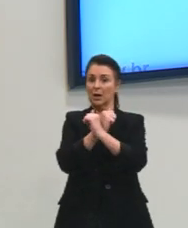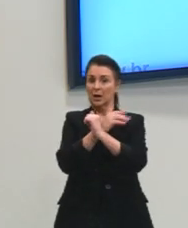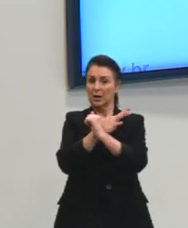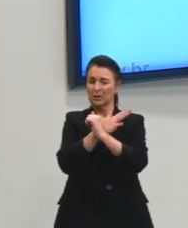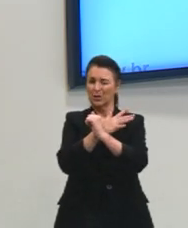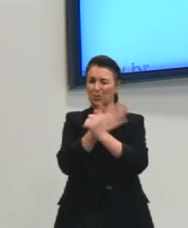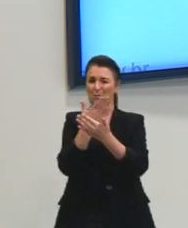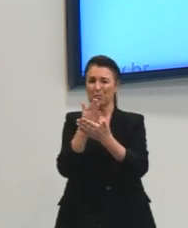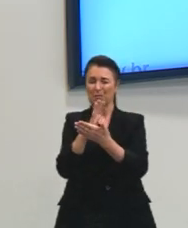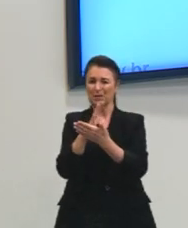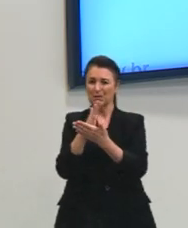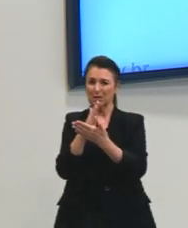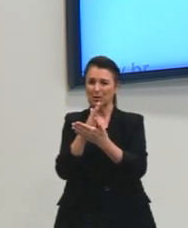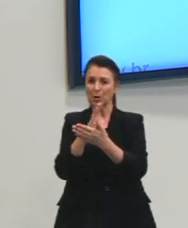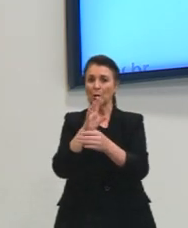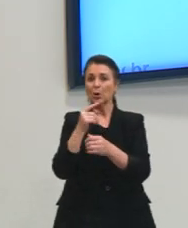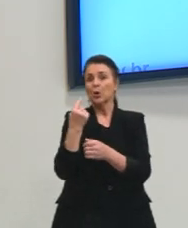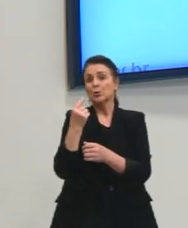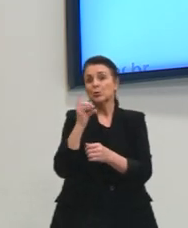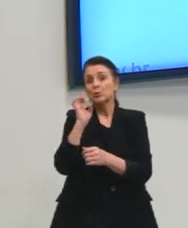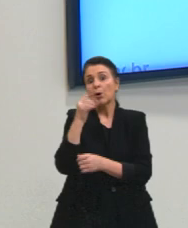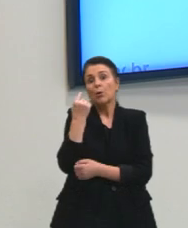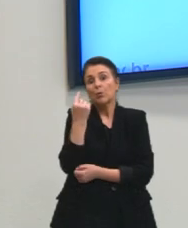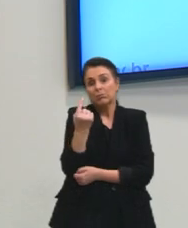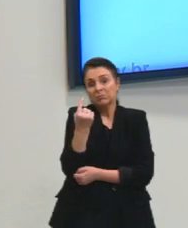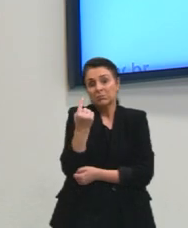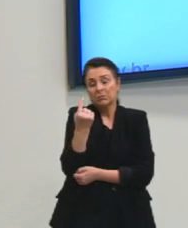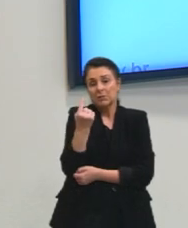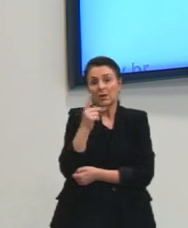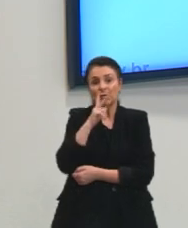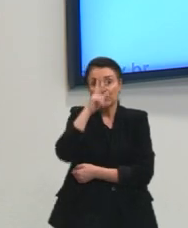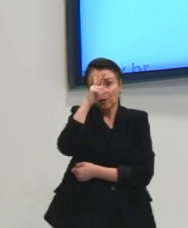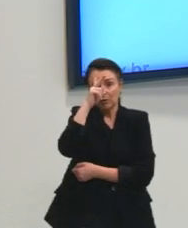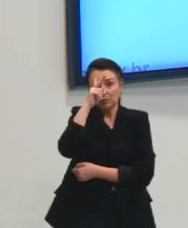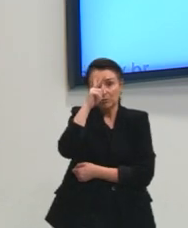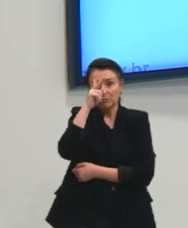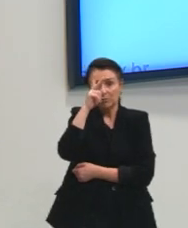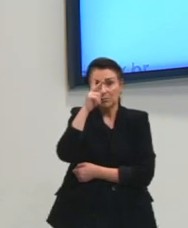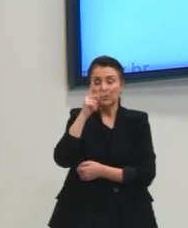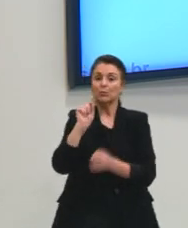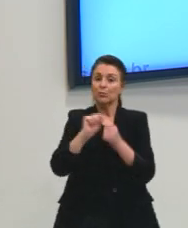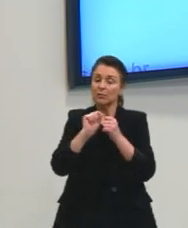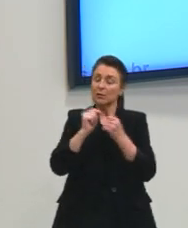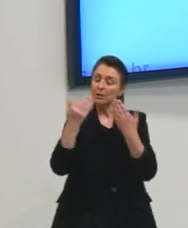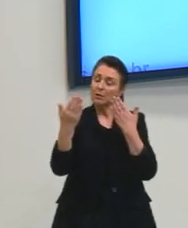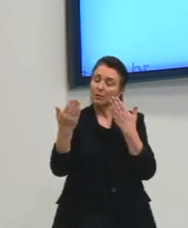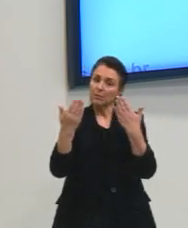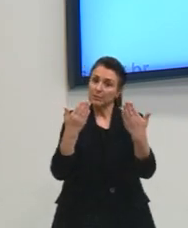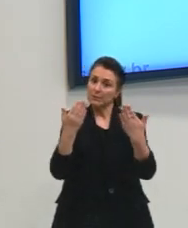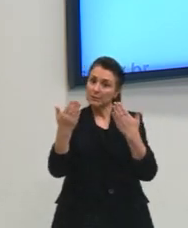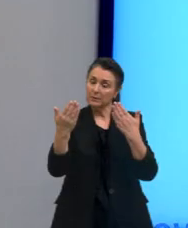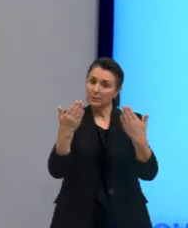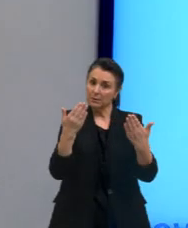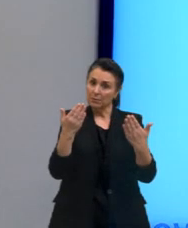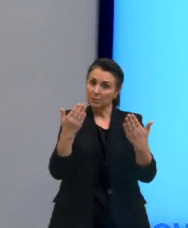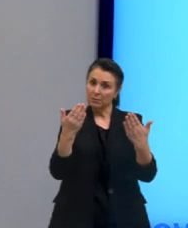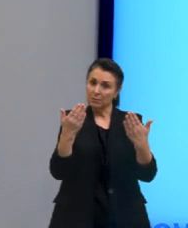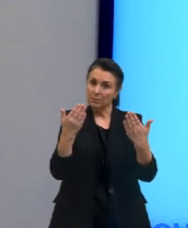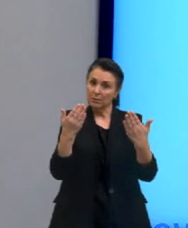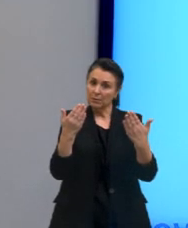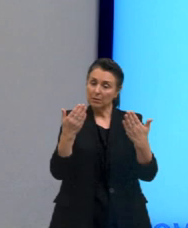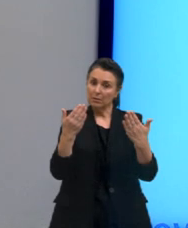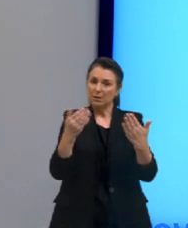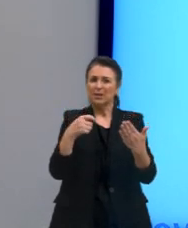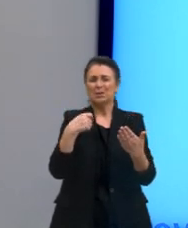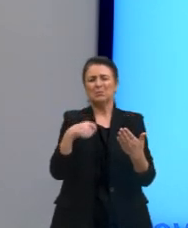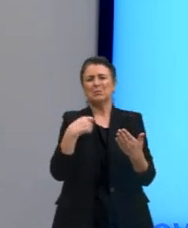eu sei que o único que dá um ácido forte vai ser aquele né da dupla que deu forte essa é uma comparação tá não não vai ser